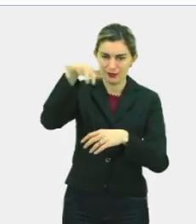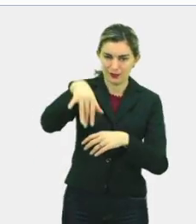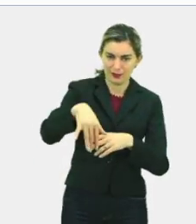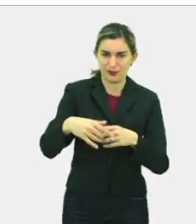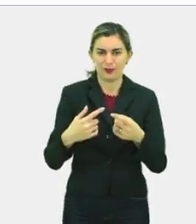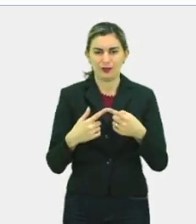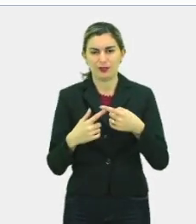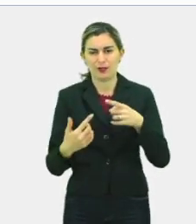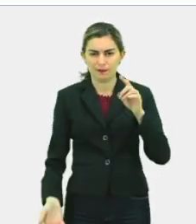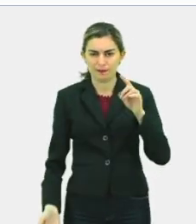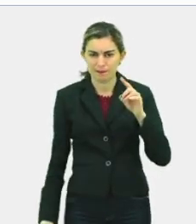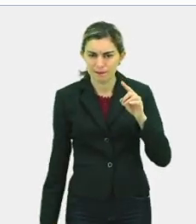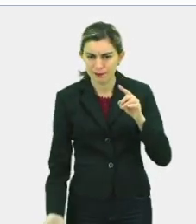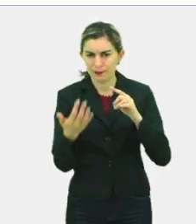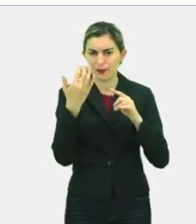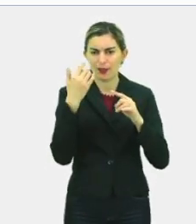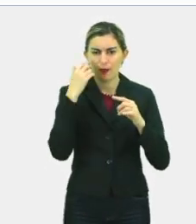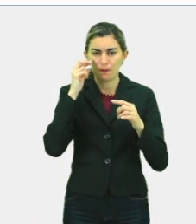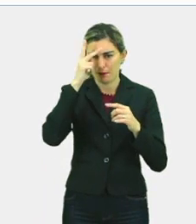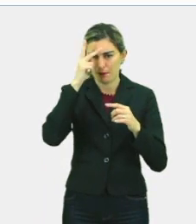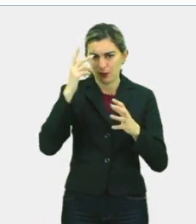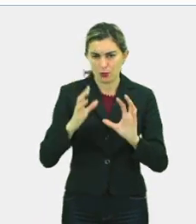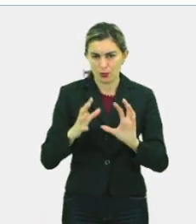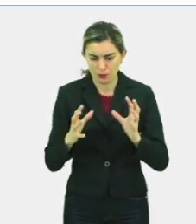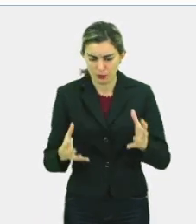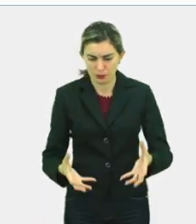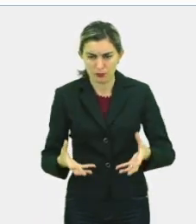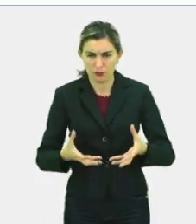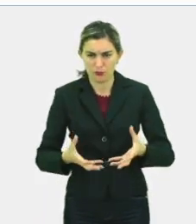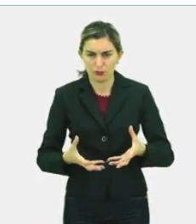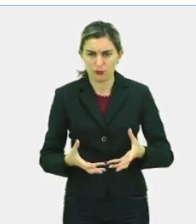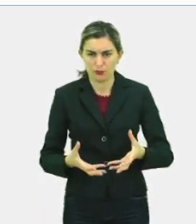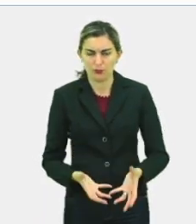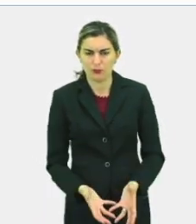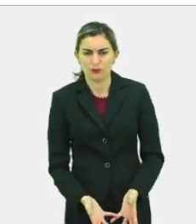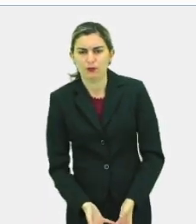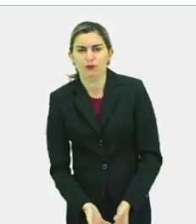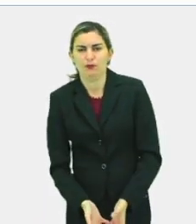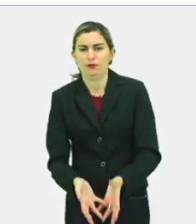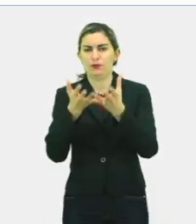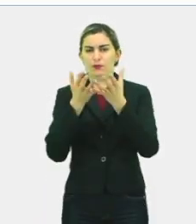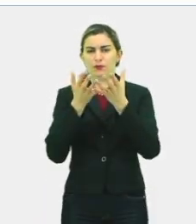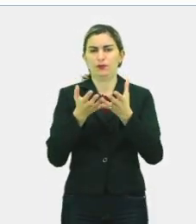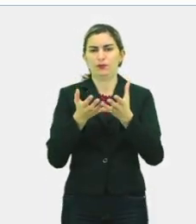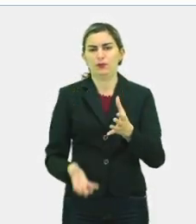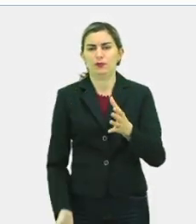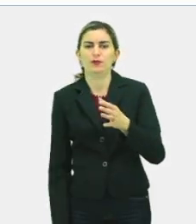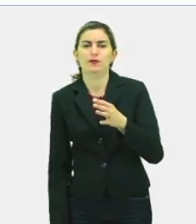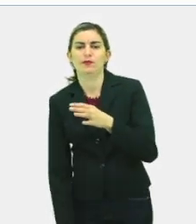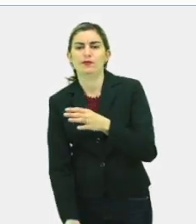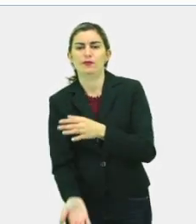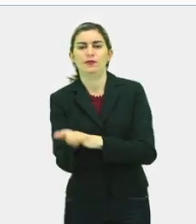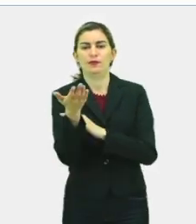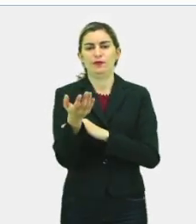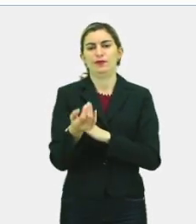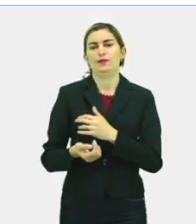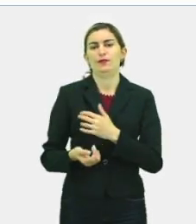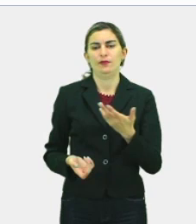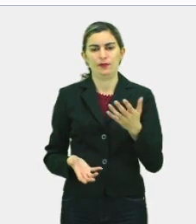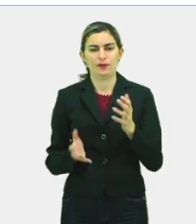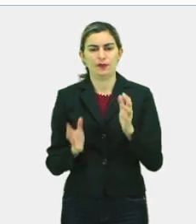aí da tela de vocês, A pessoa segura a bola aí por baixo, espalma a bola para o outro